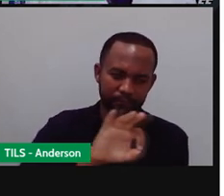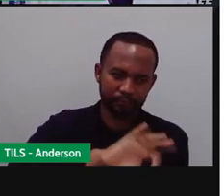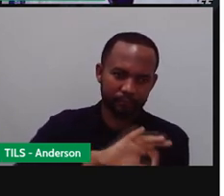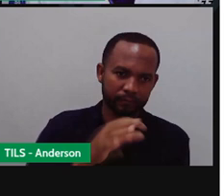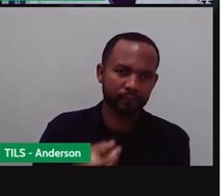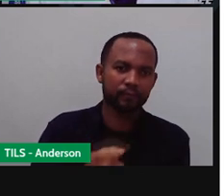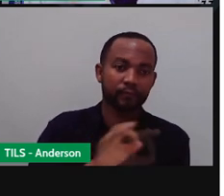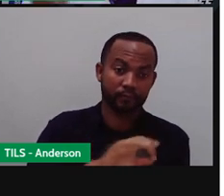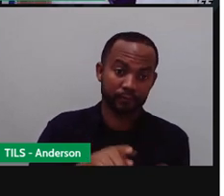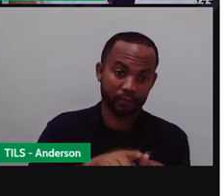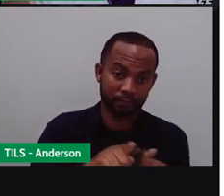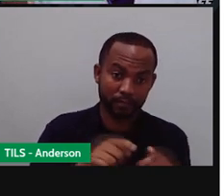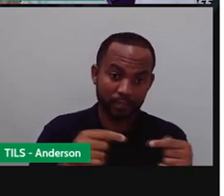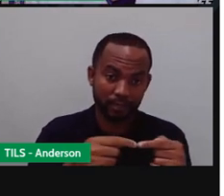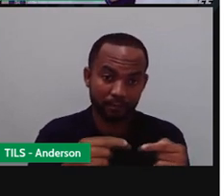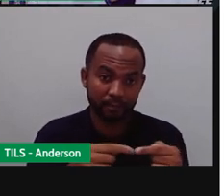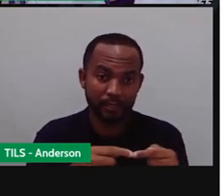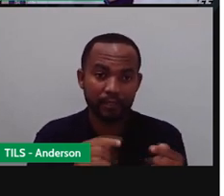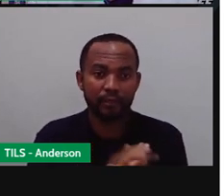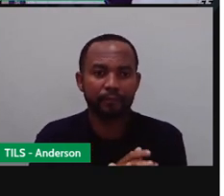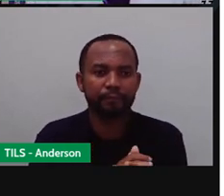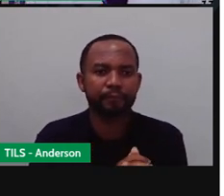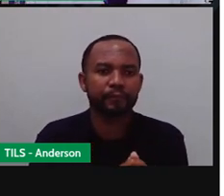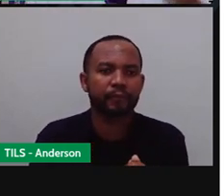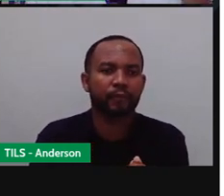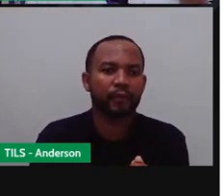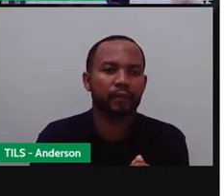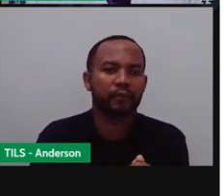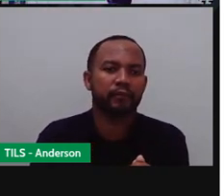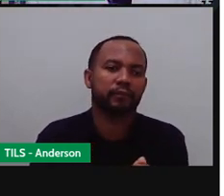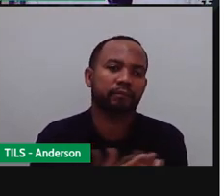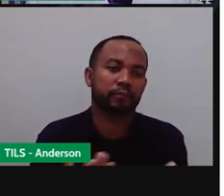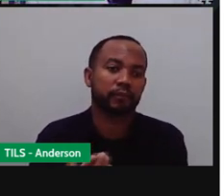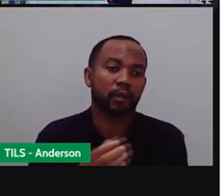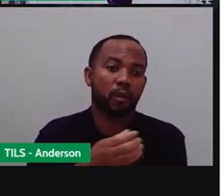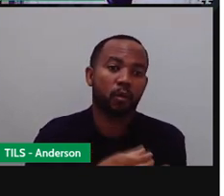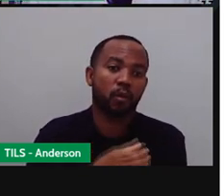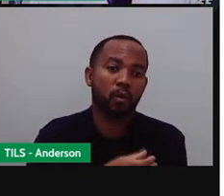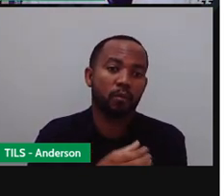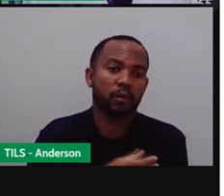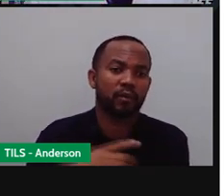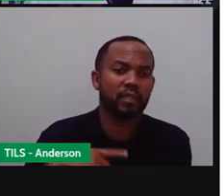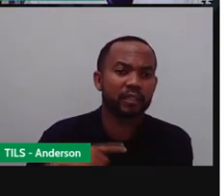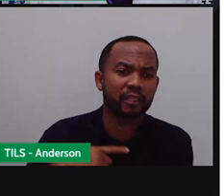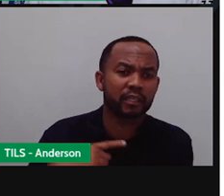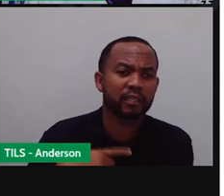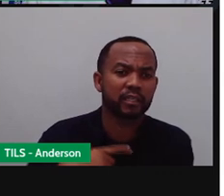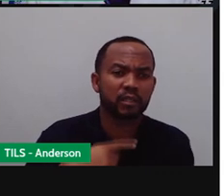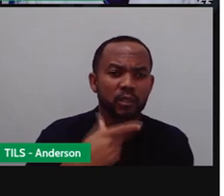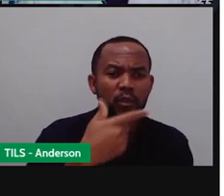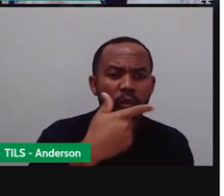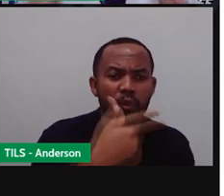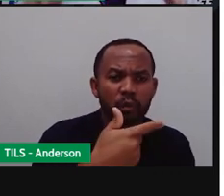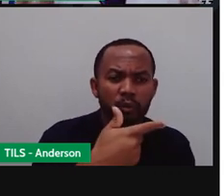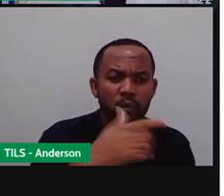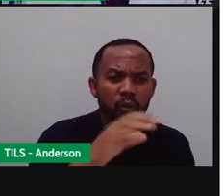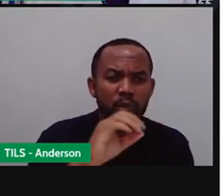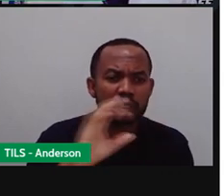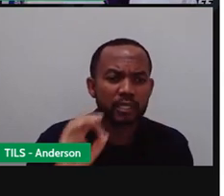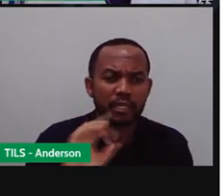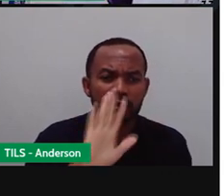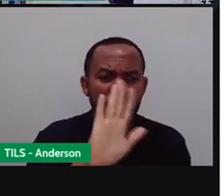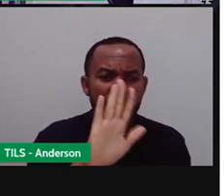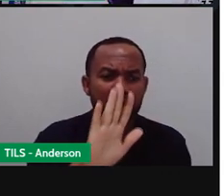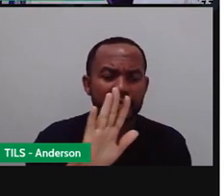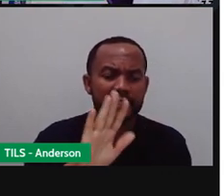pouco. Então, se o copo tinha 200 ml e a gente colocou o conteúdo em uma xícara e ainda sobrou, é porque uma xícara tem menos